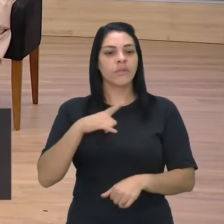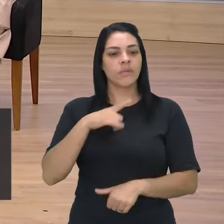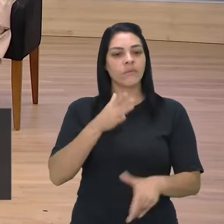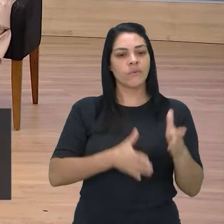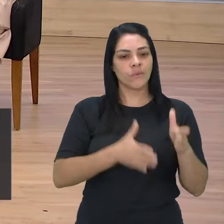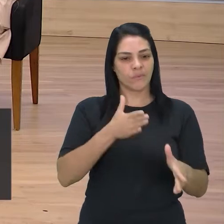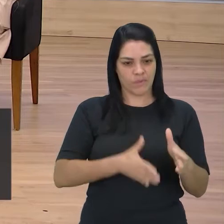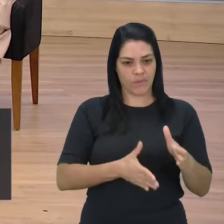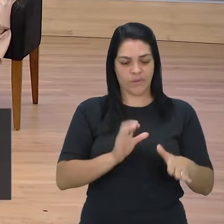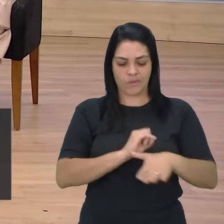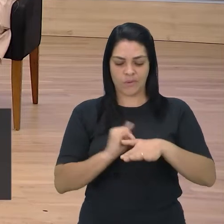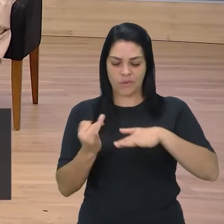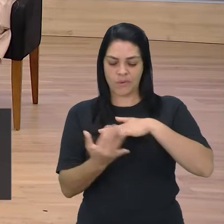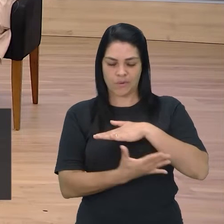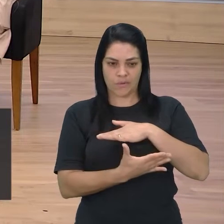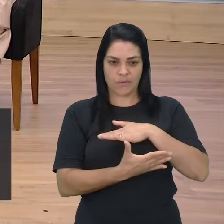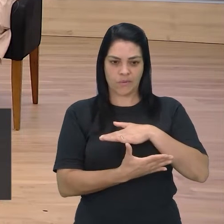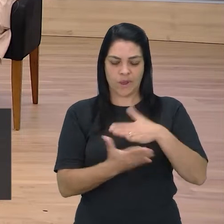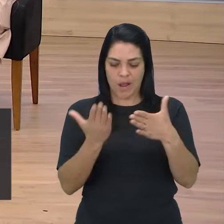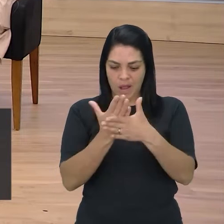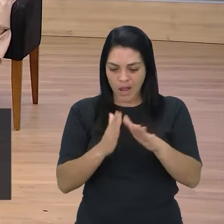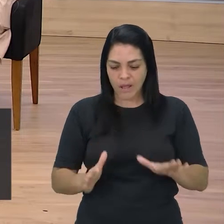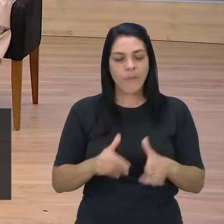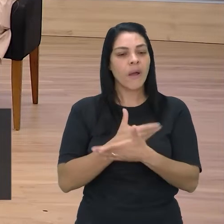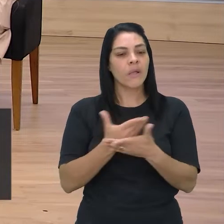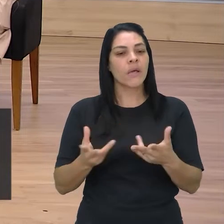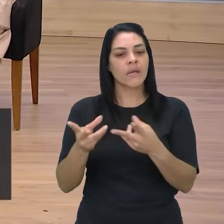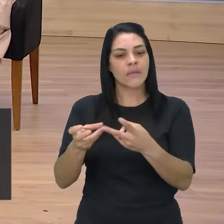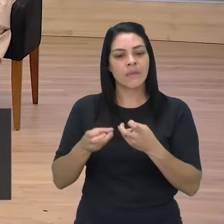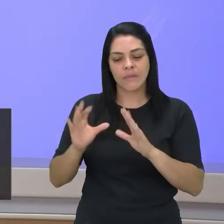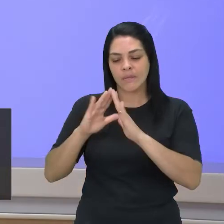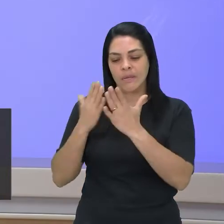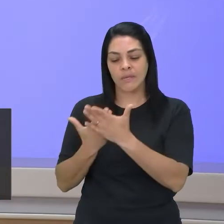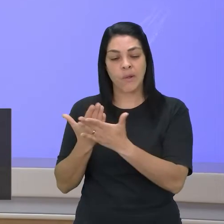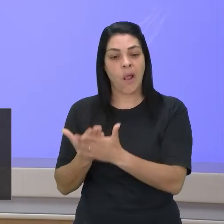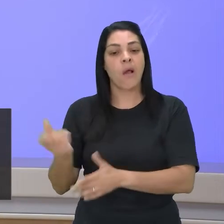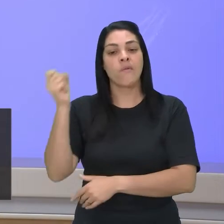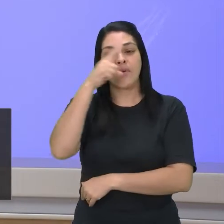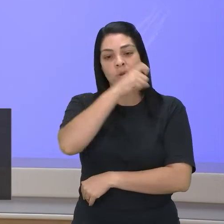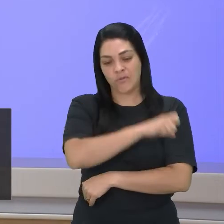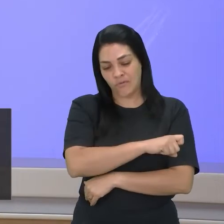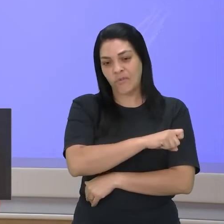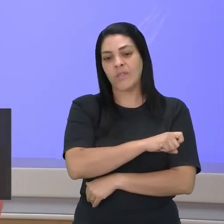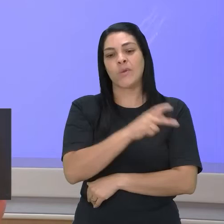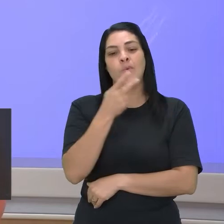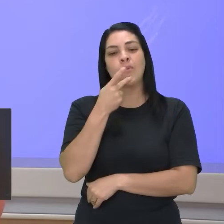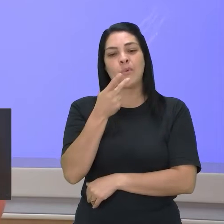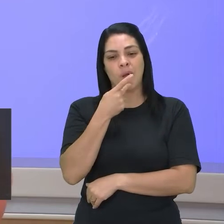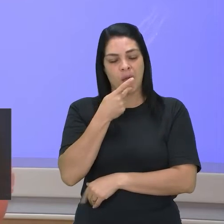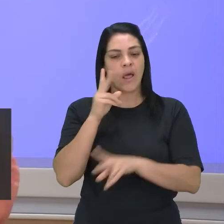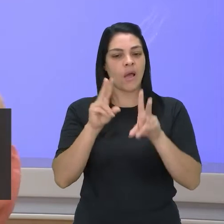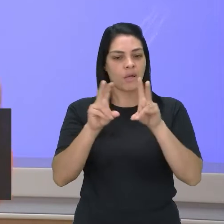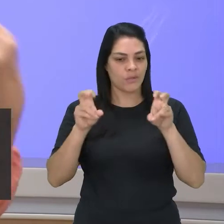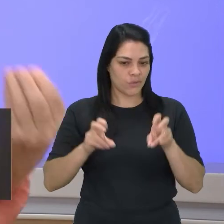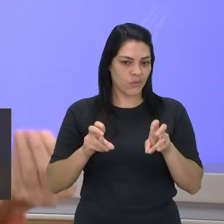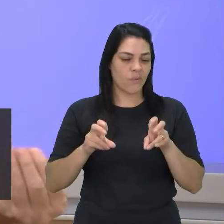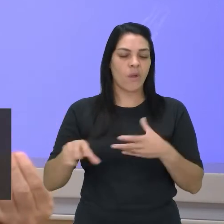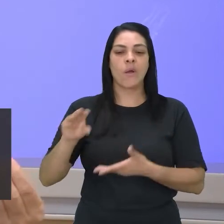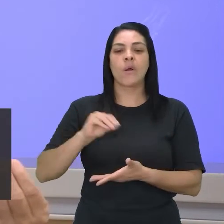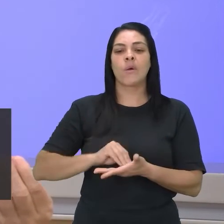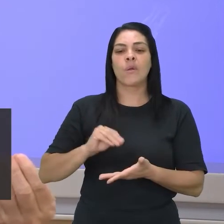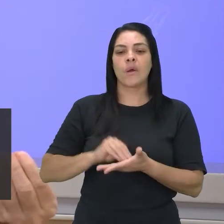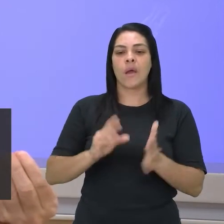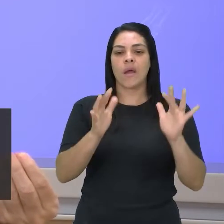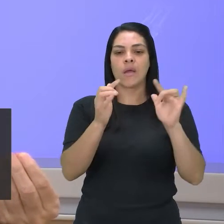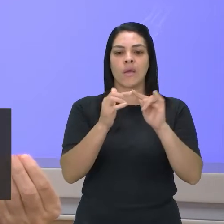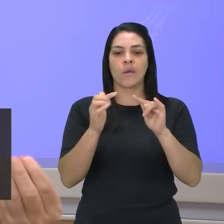de uma pandemia, a gente percebe que para a escola foi muito problemática, falar um pouquinho mais sobre isso, colocar ele em